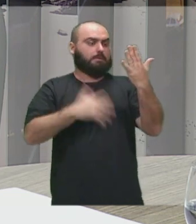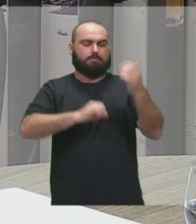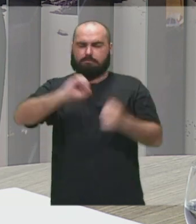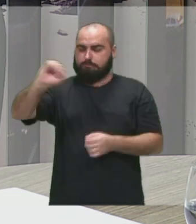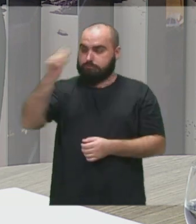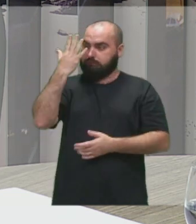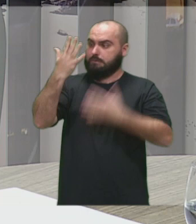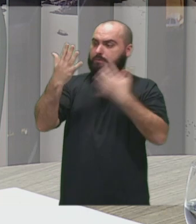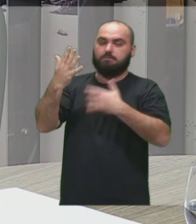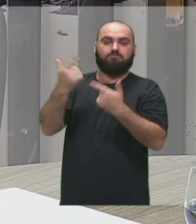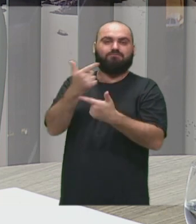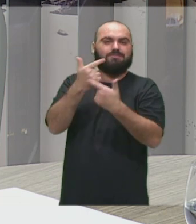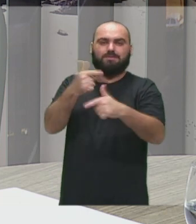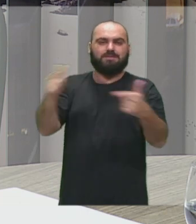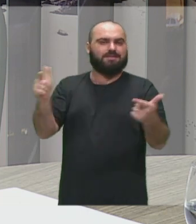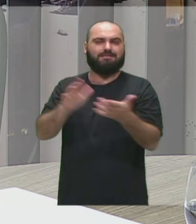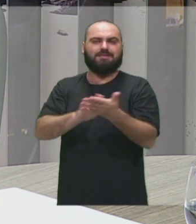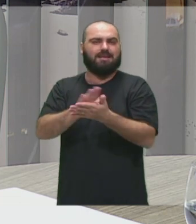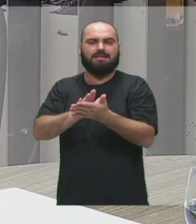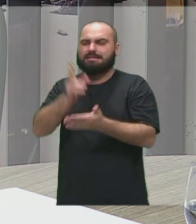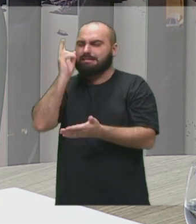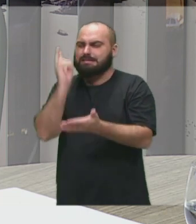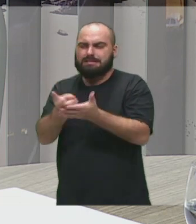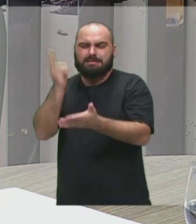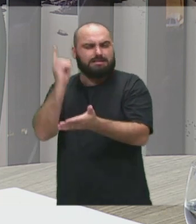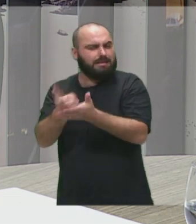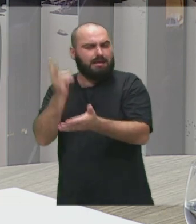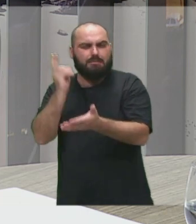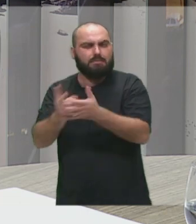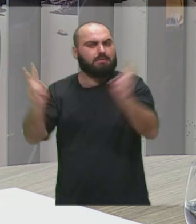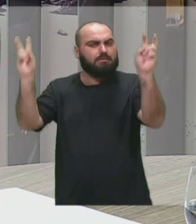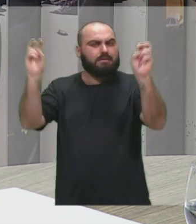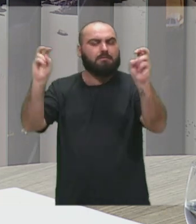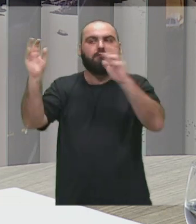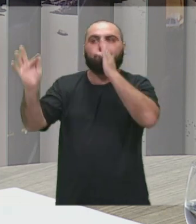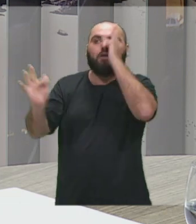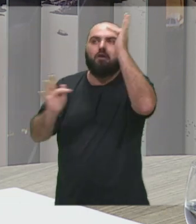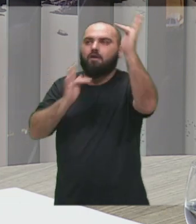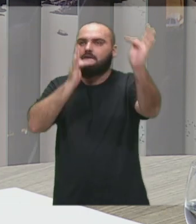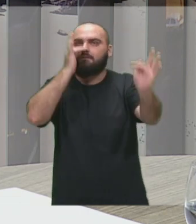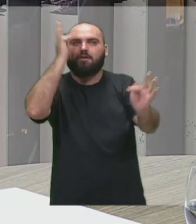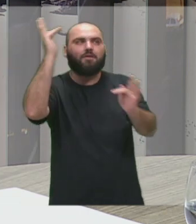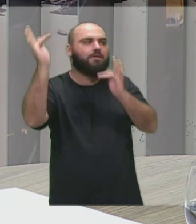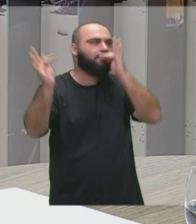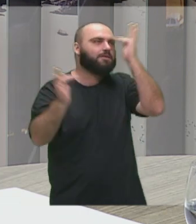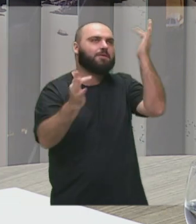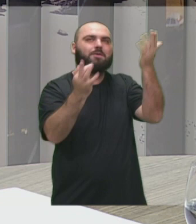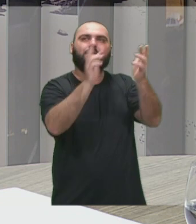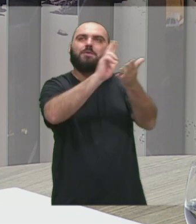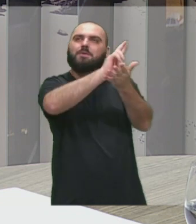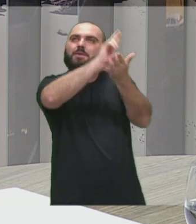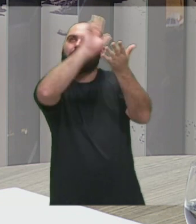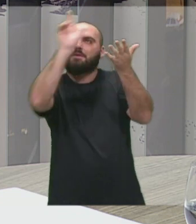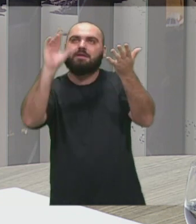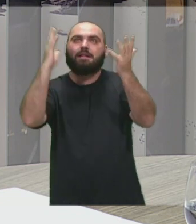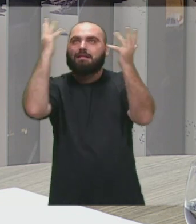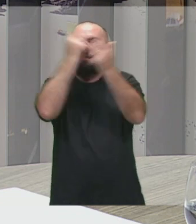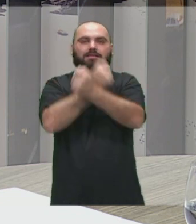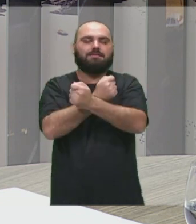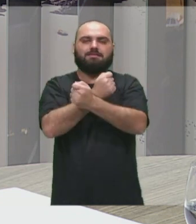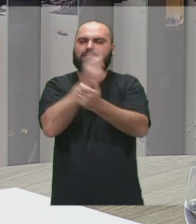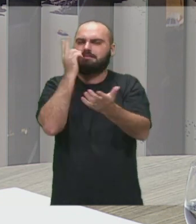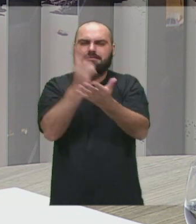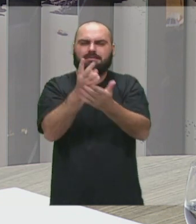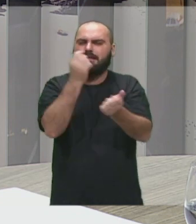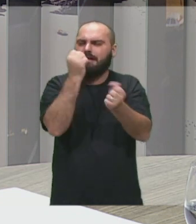com esse tema. O meu tema sempre foi flores, sempre foi o belo, a arte pela arte. Eu pintei durante